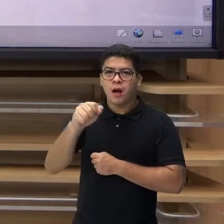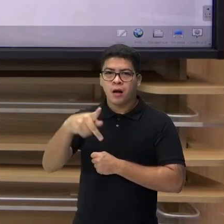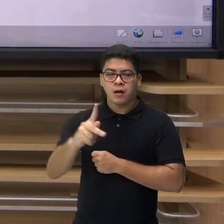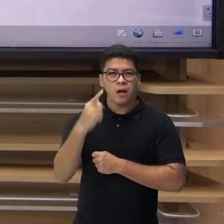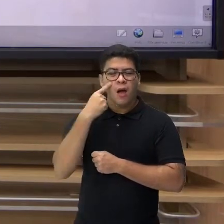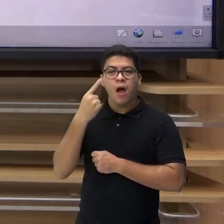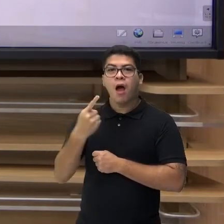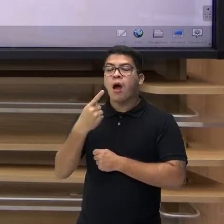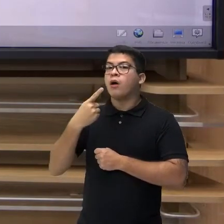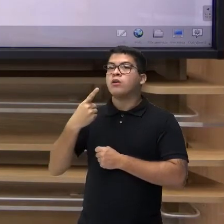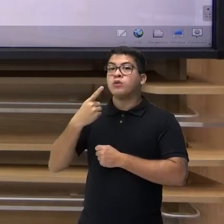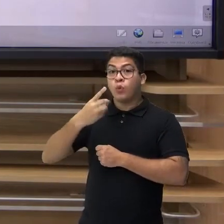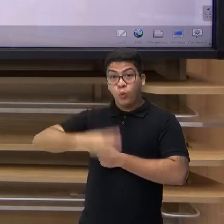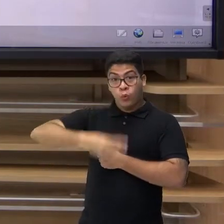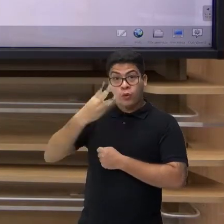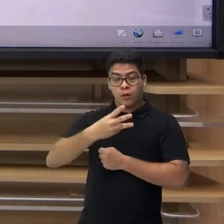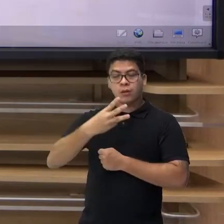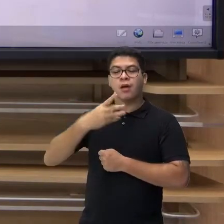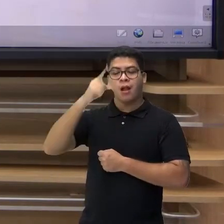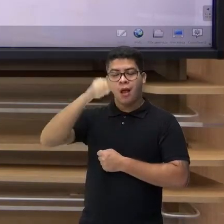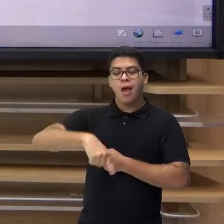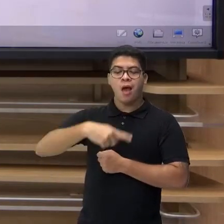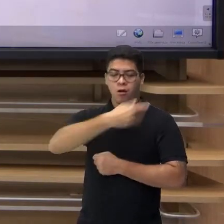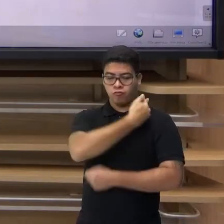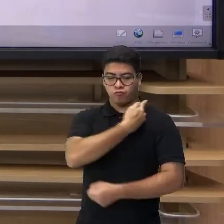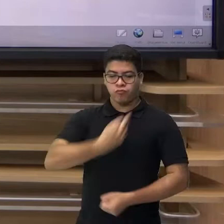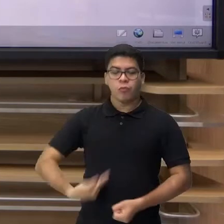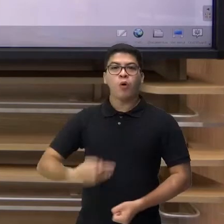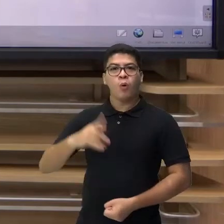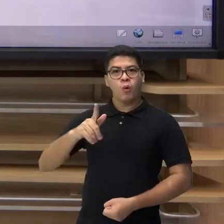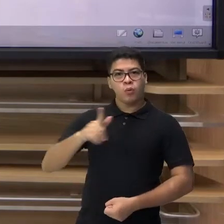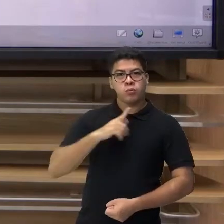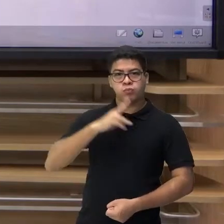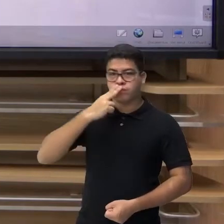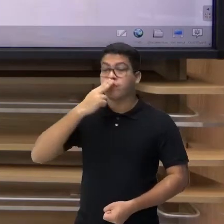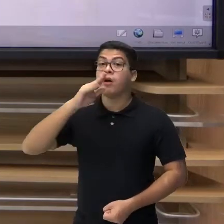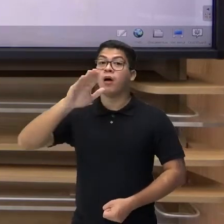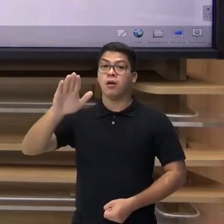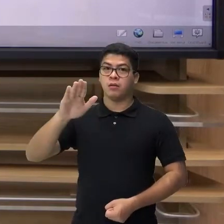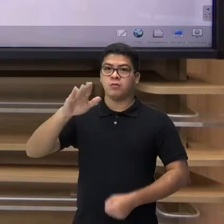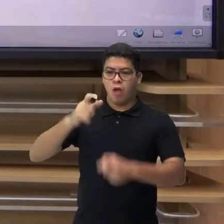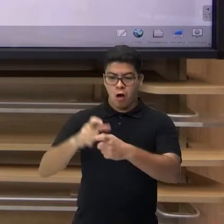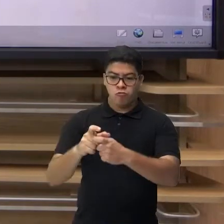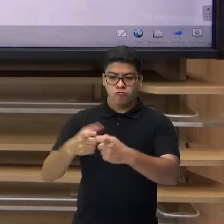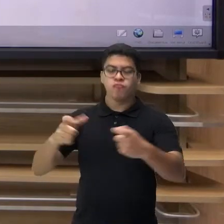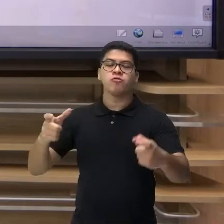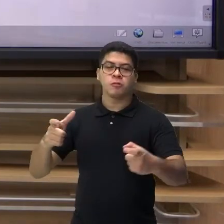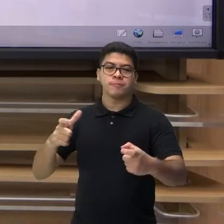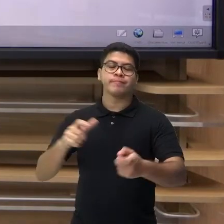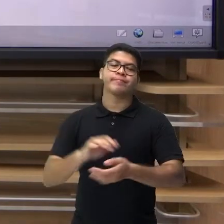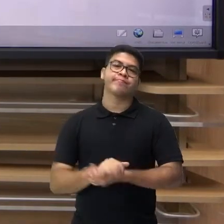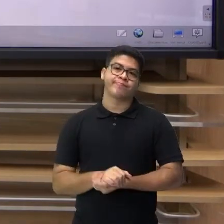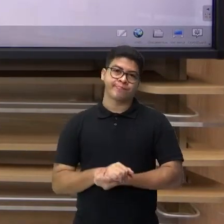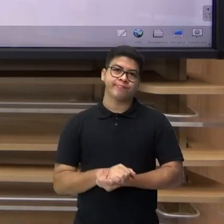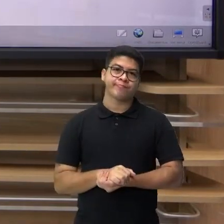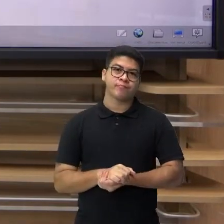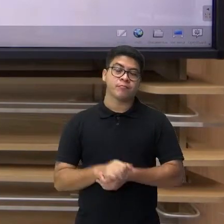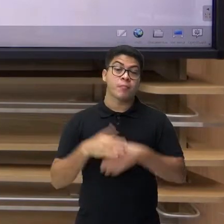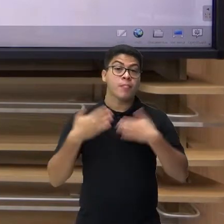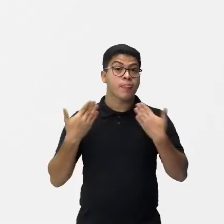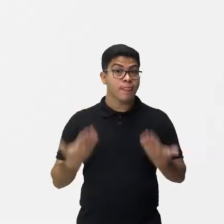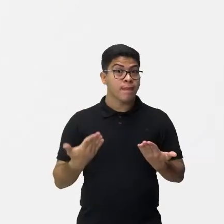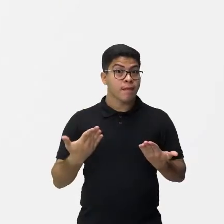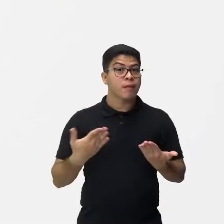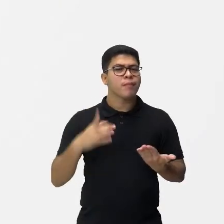seria aí comandado por ele. Aí por meio dessa expansão, certo? Então a gente vai ver aqui que há